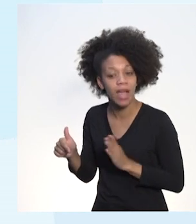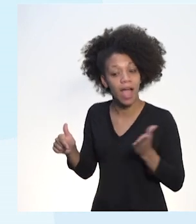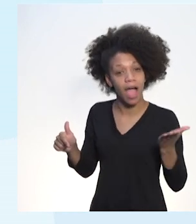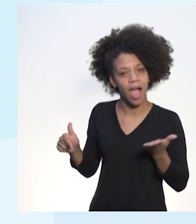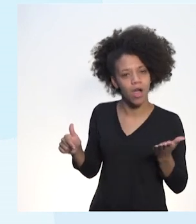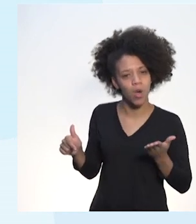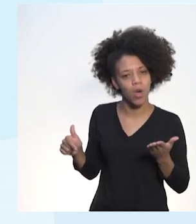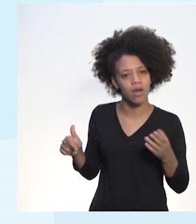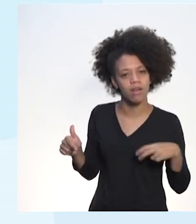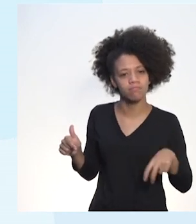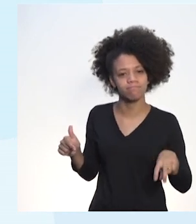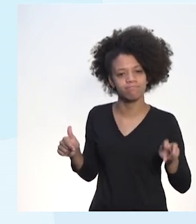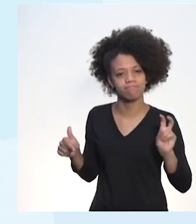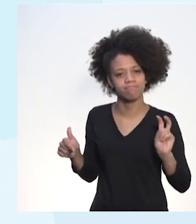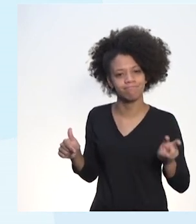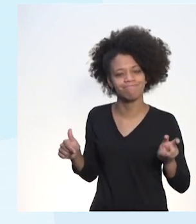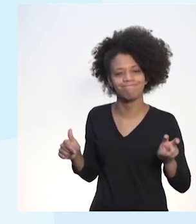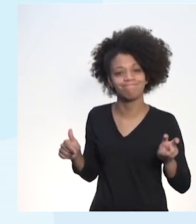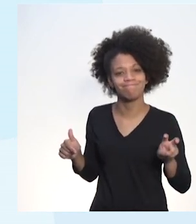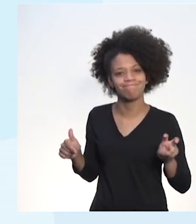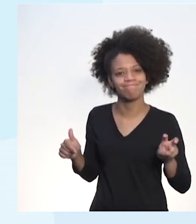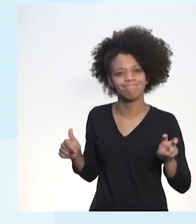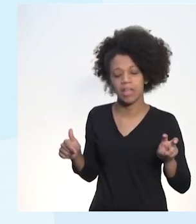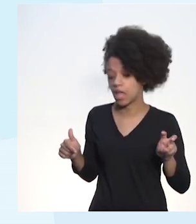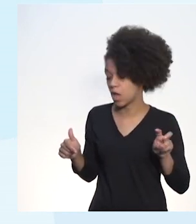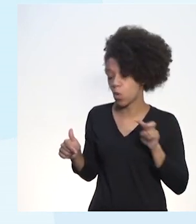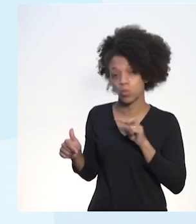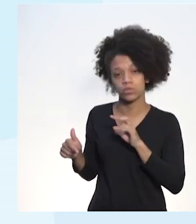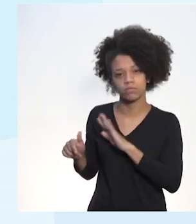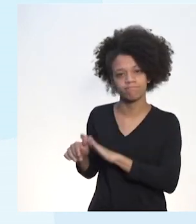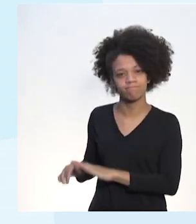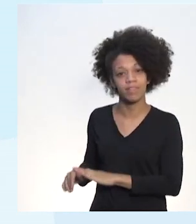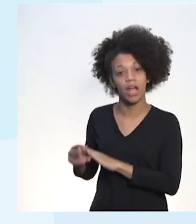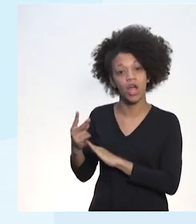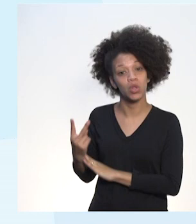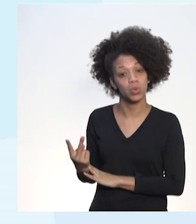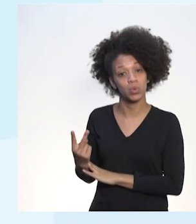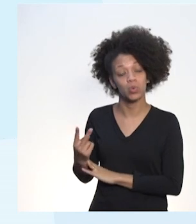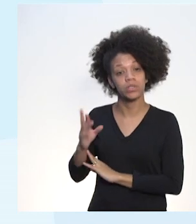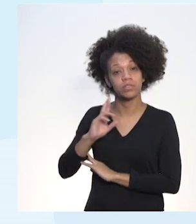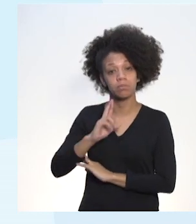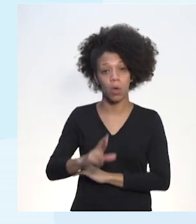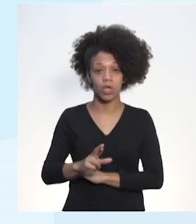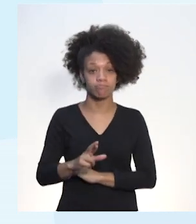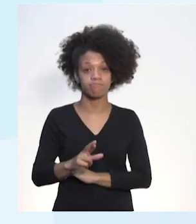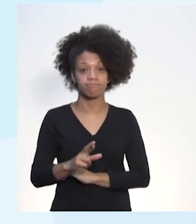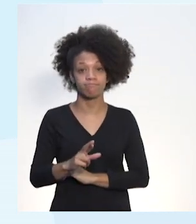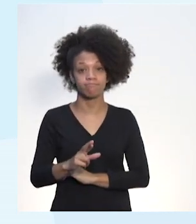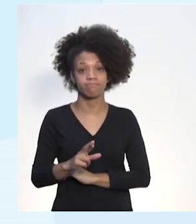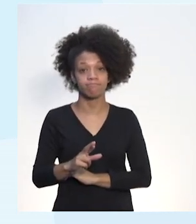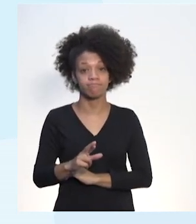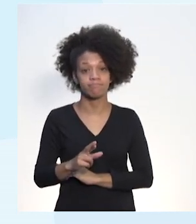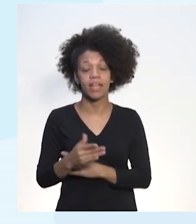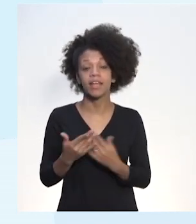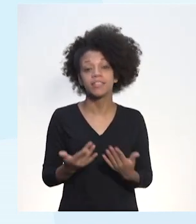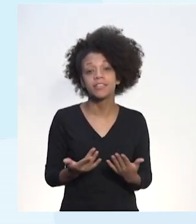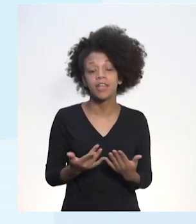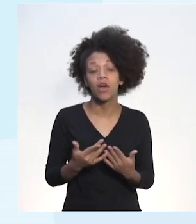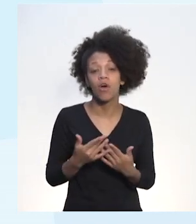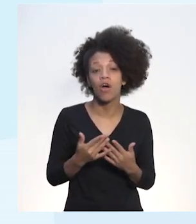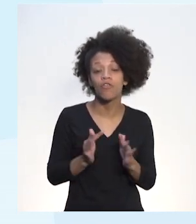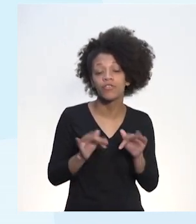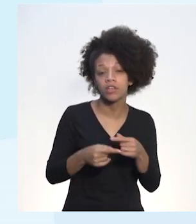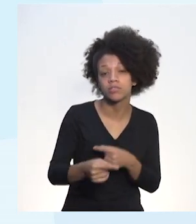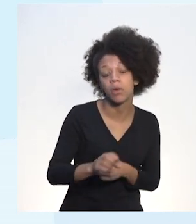resposta. Agora, o meu espaço amostral são só 2 respostas possíveis. Final de semana, ou